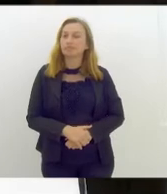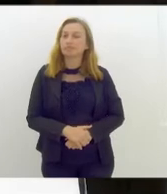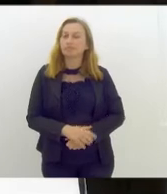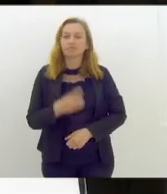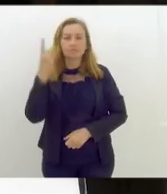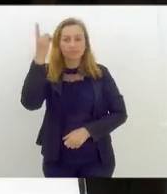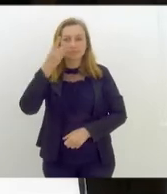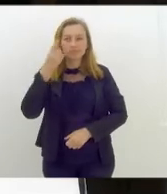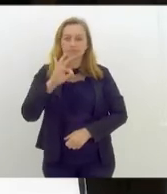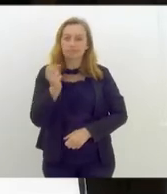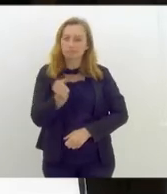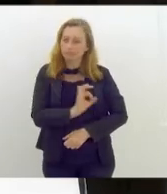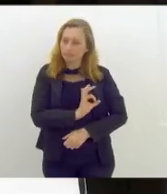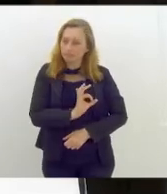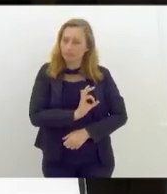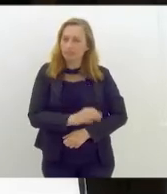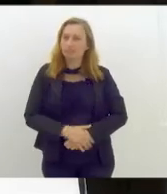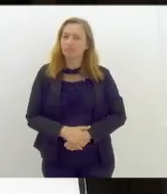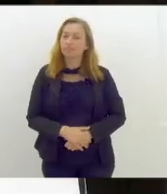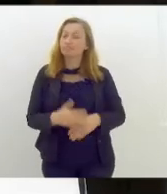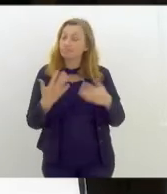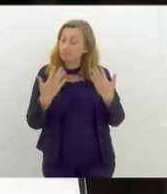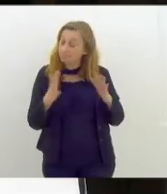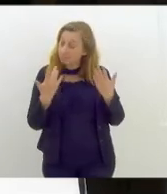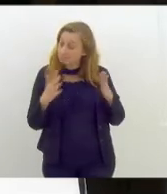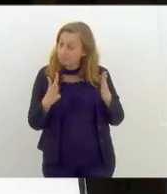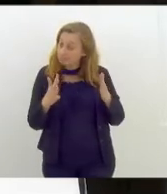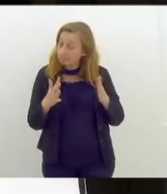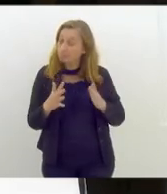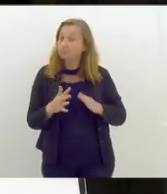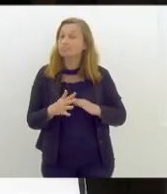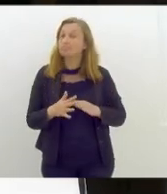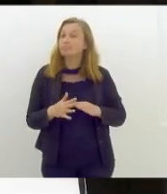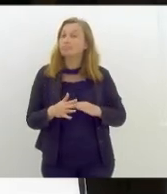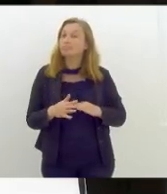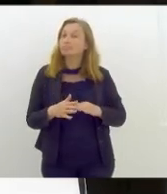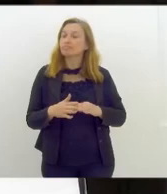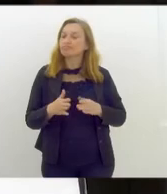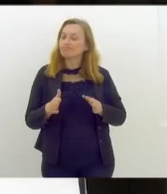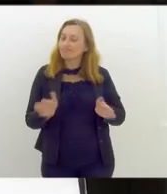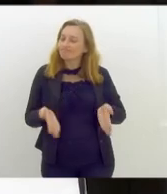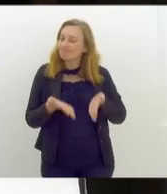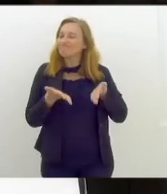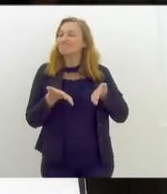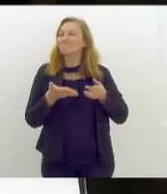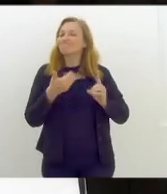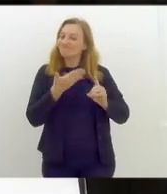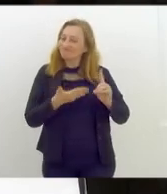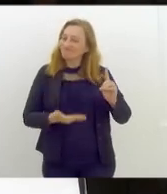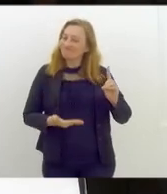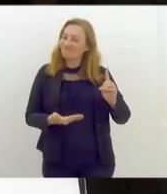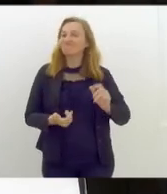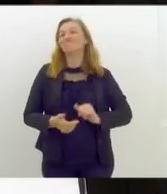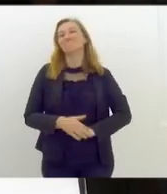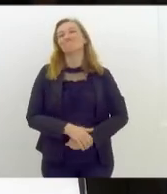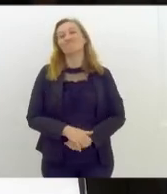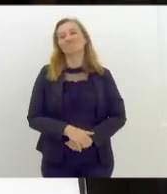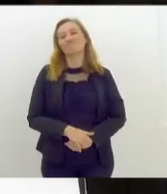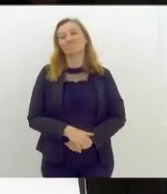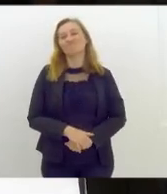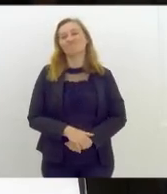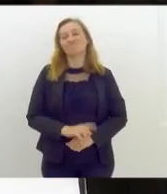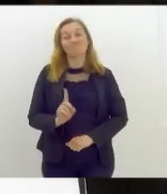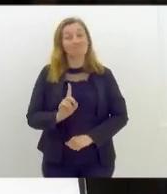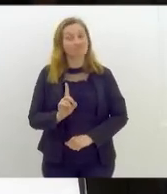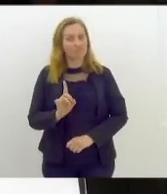Deputada Marta Rocha, quero cumprimentá-la e parabenizá-la por essa iniciativa. Não é que ela